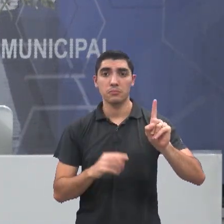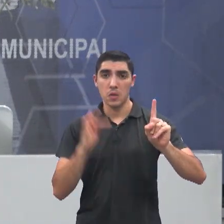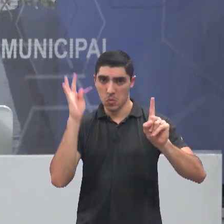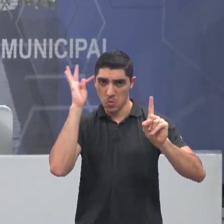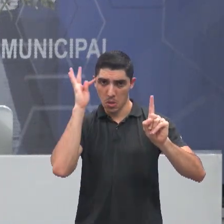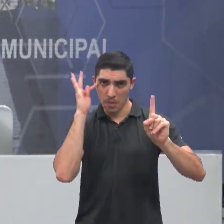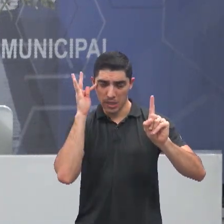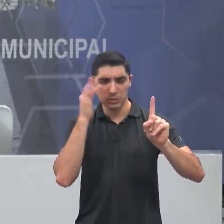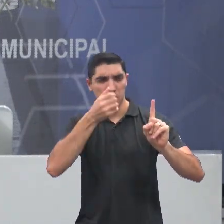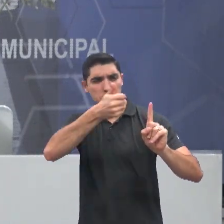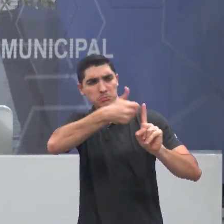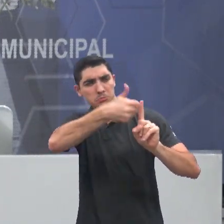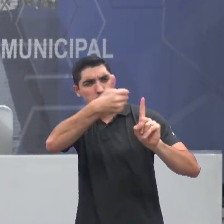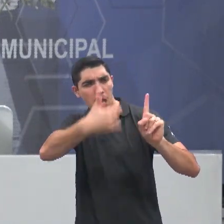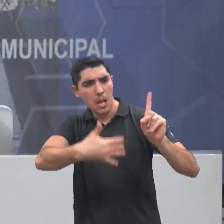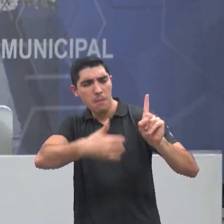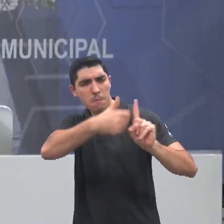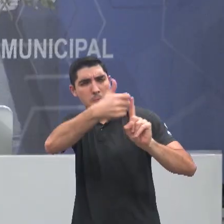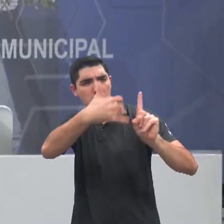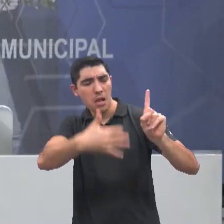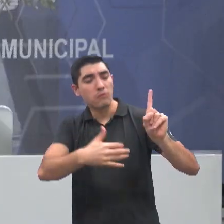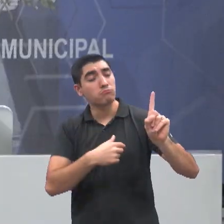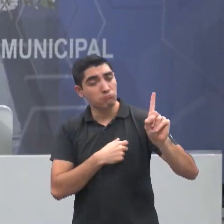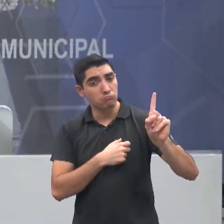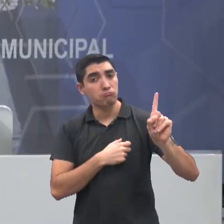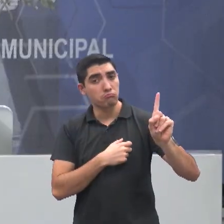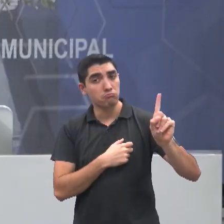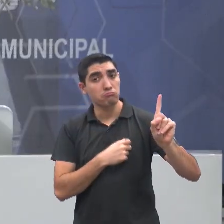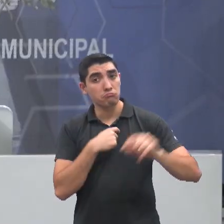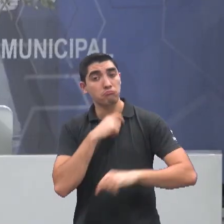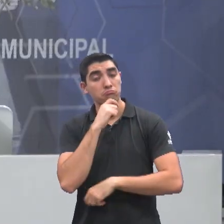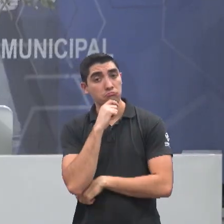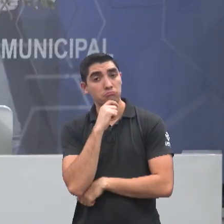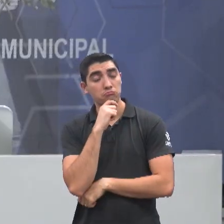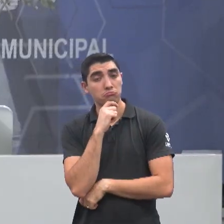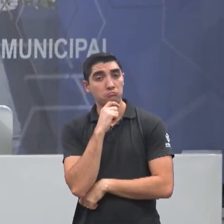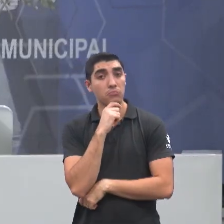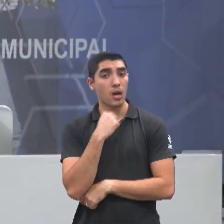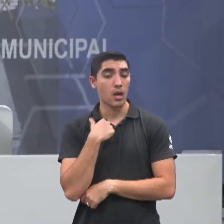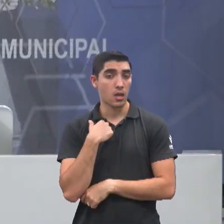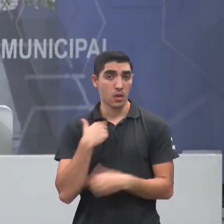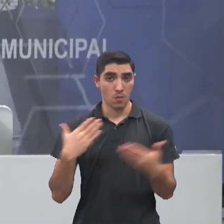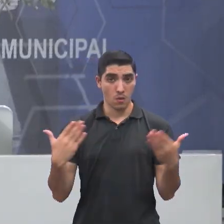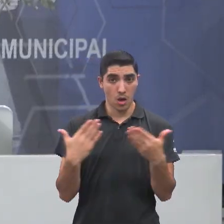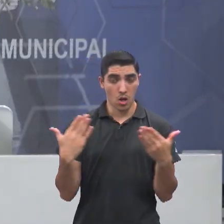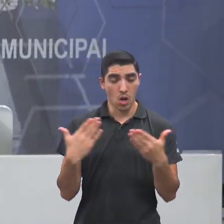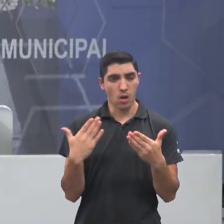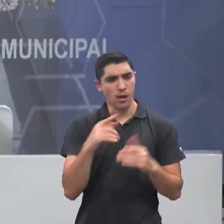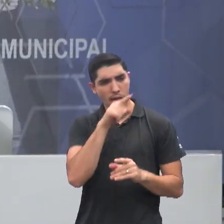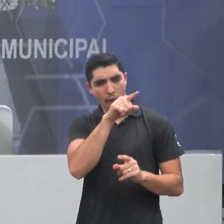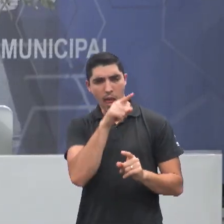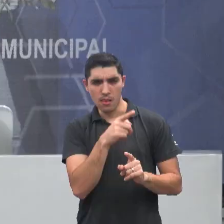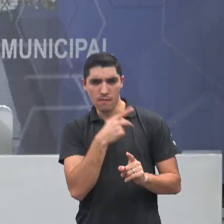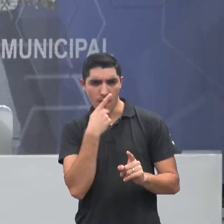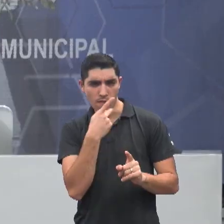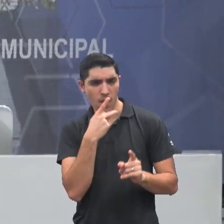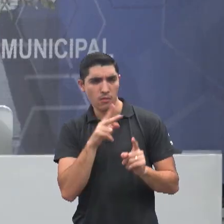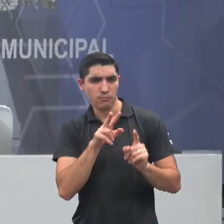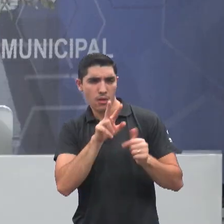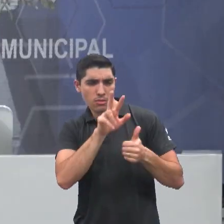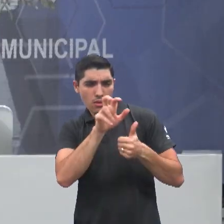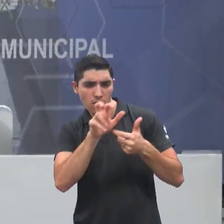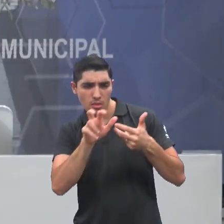parlamentar, então faço questão aqui de esclarecer alguns pontos bastante importantes e, obviamente, citando algumas